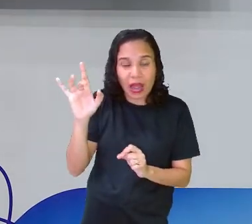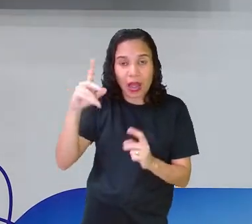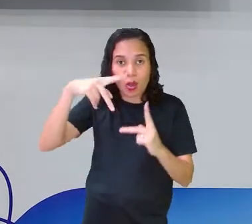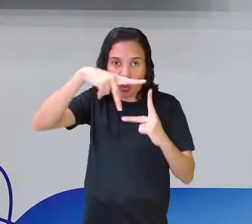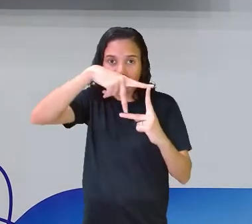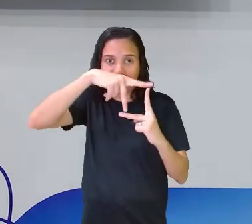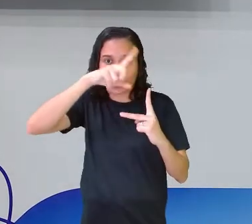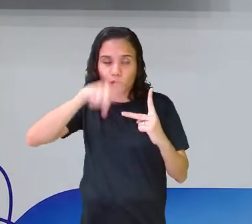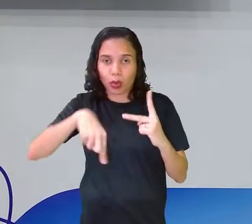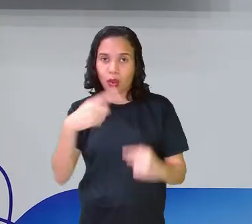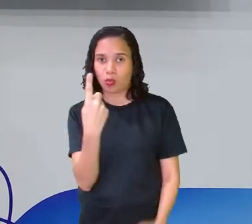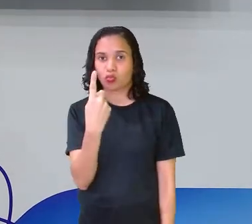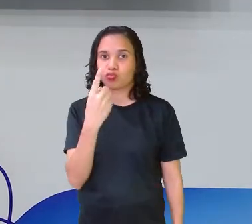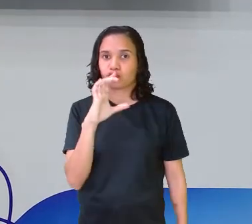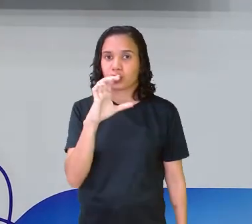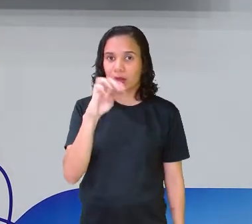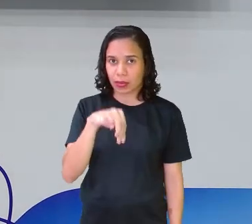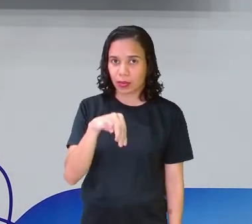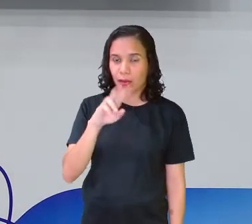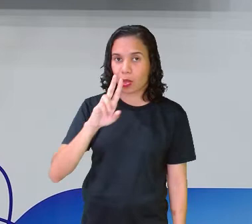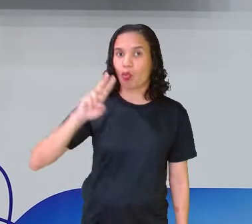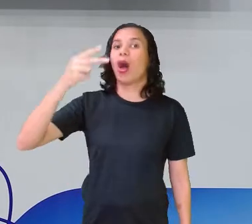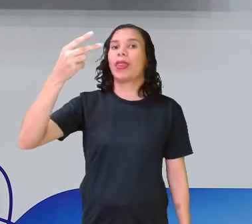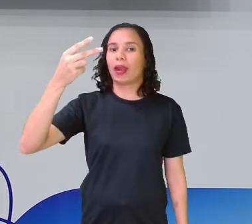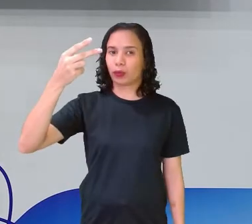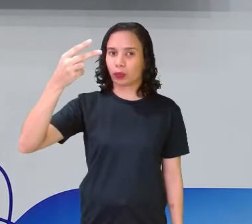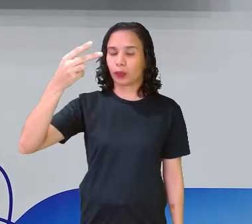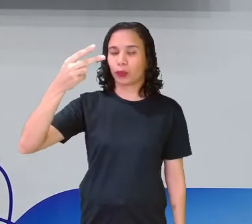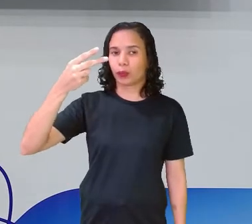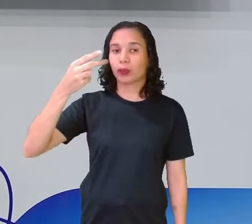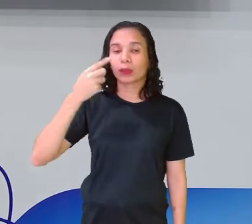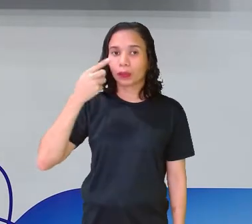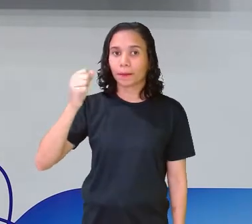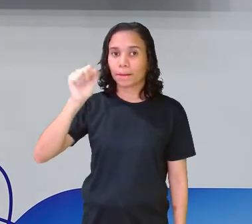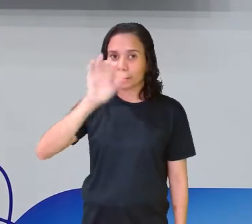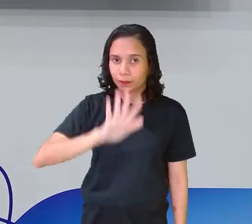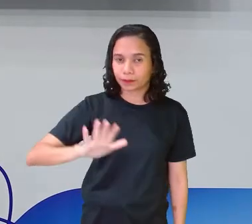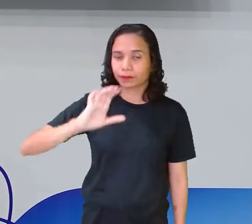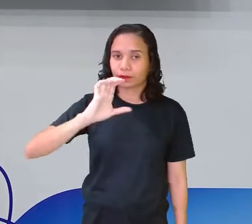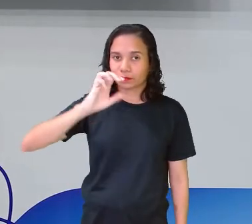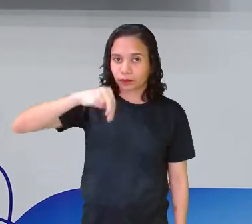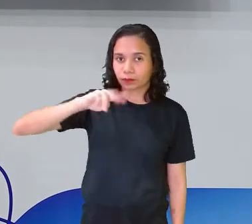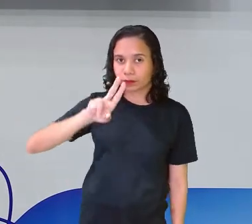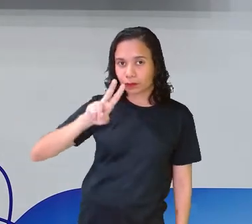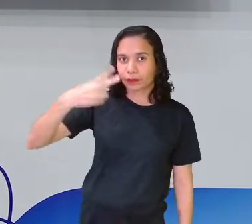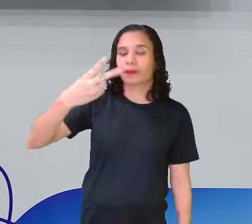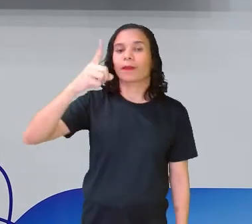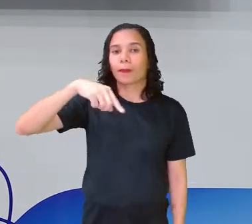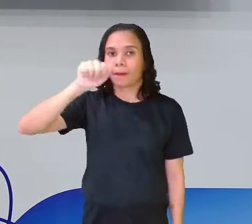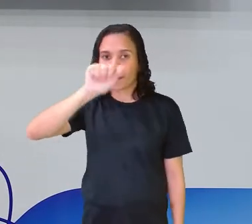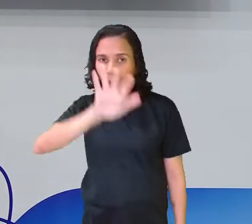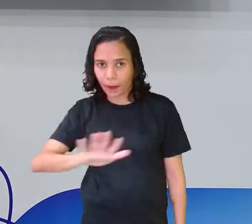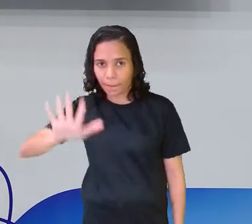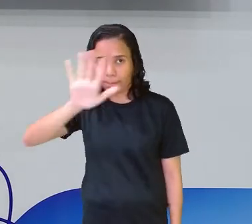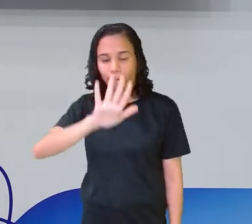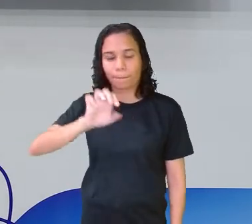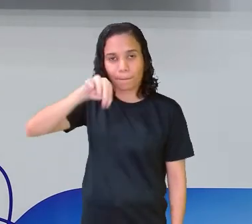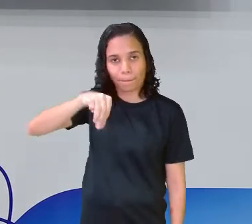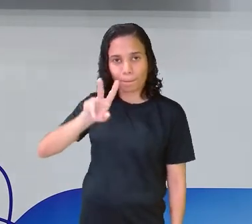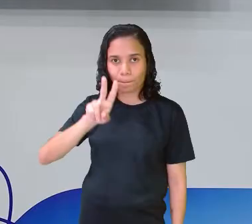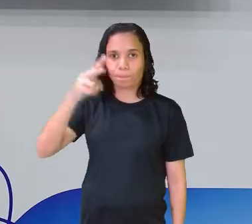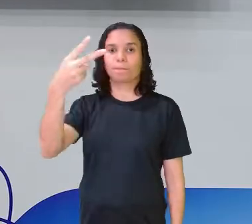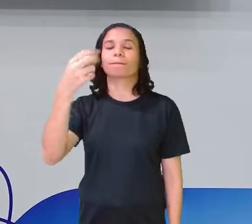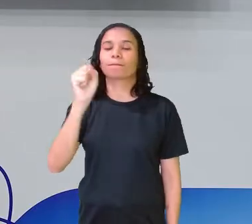tem a medida de 1 centímetro quadrado, área, centímetro quadrado, metro quadrado.